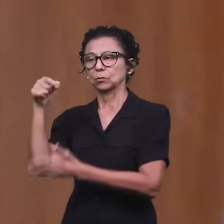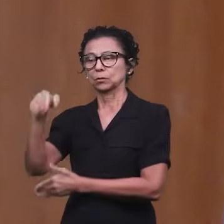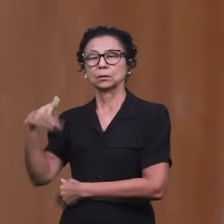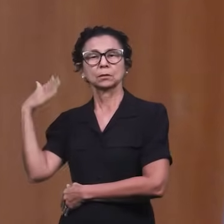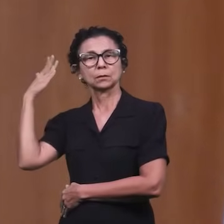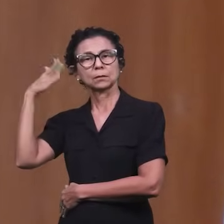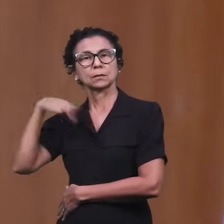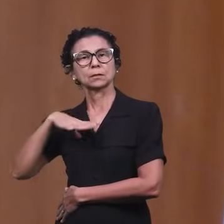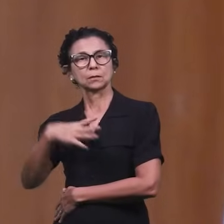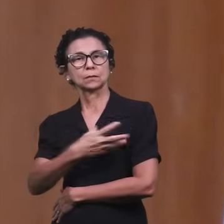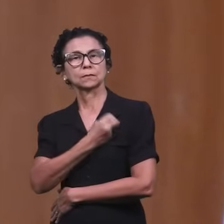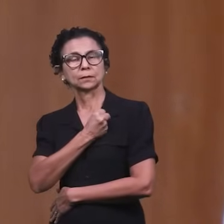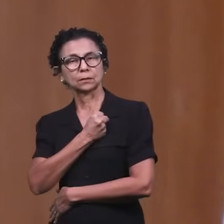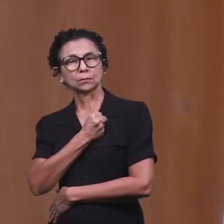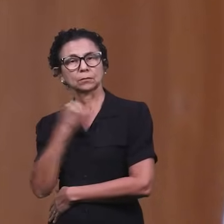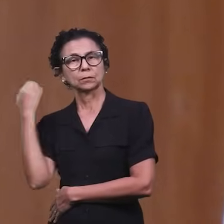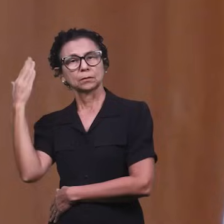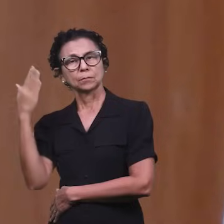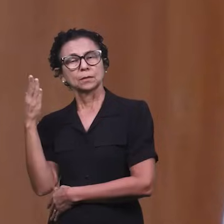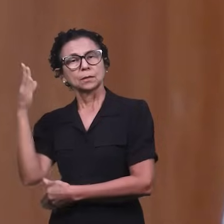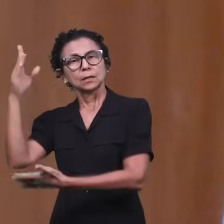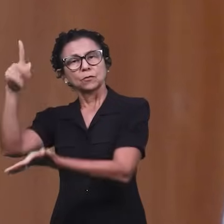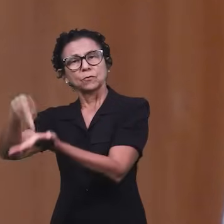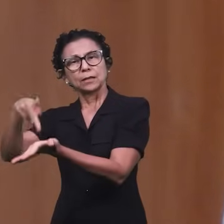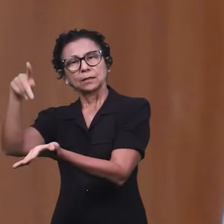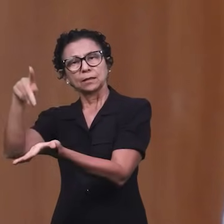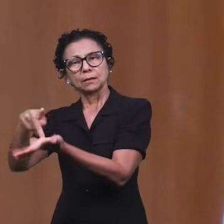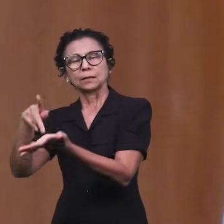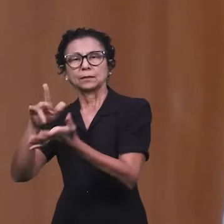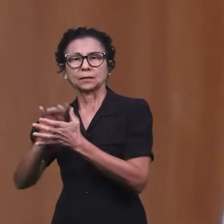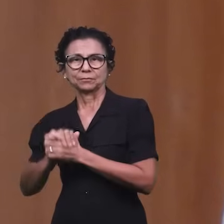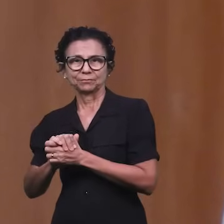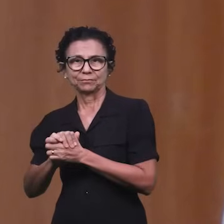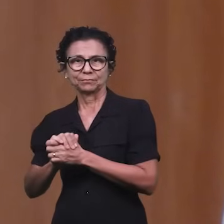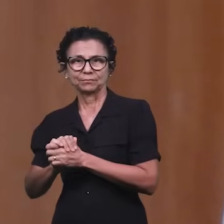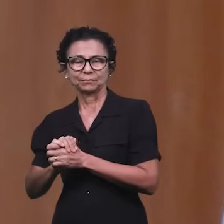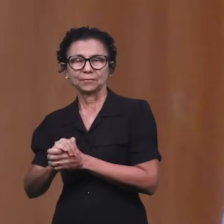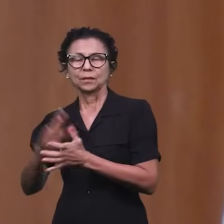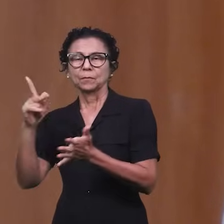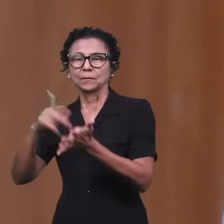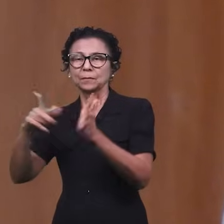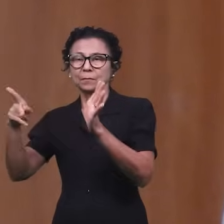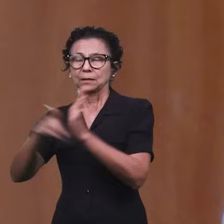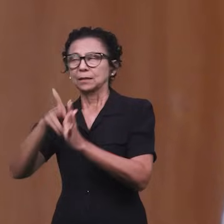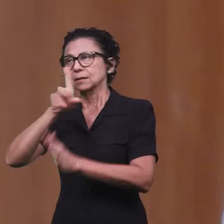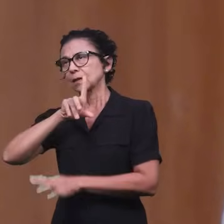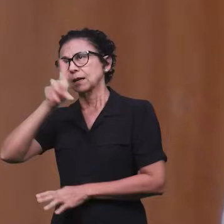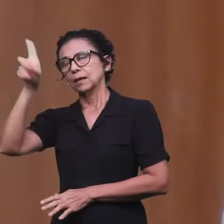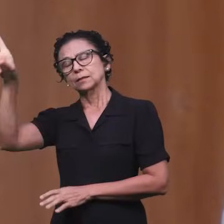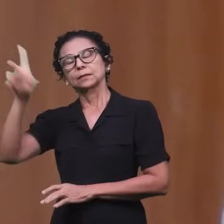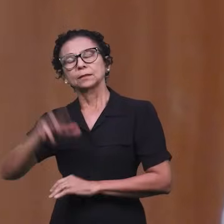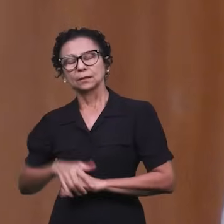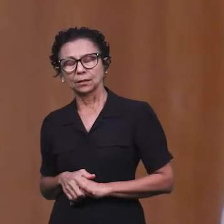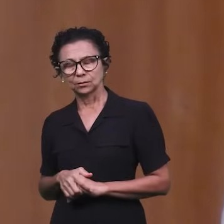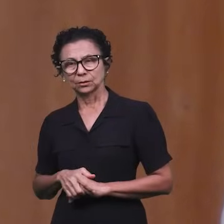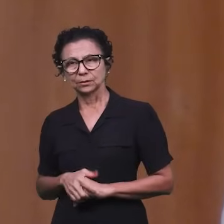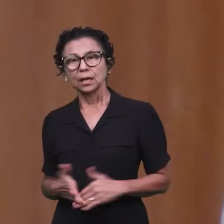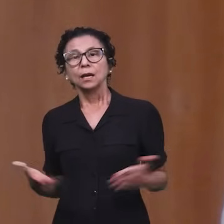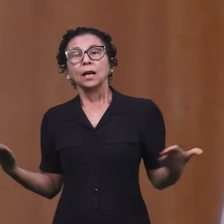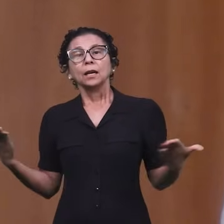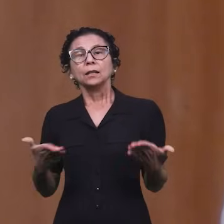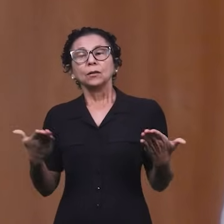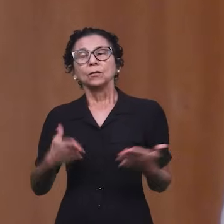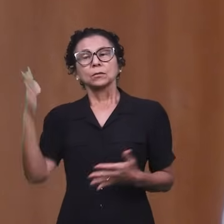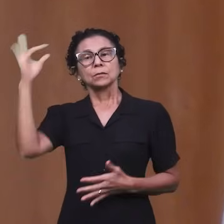da verdade absoluta? É o Espírito Santo. Verdade. É ele que possui a mensagem que ele tem dado a